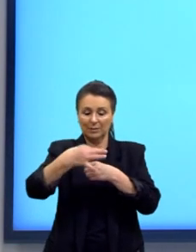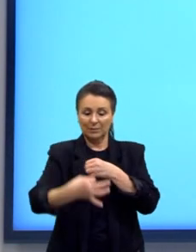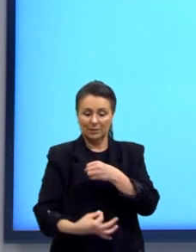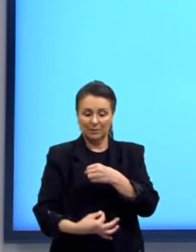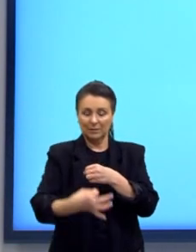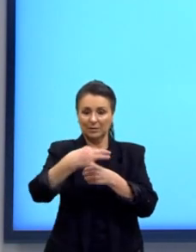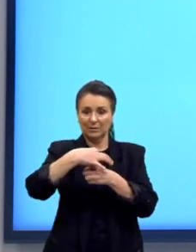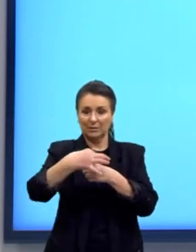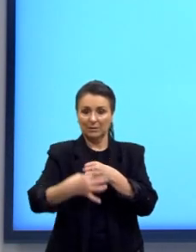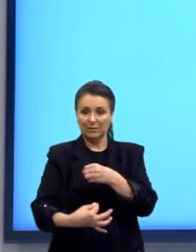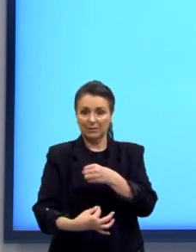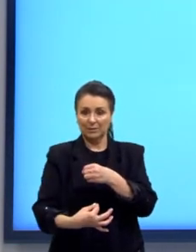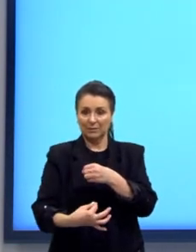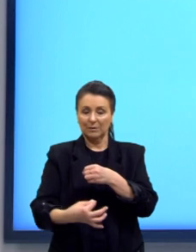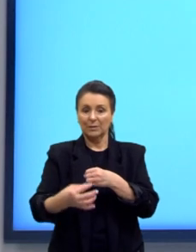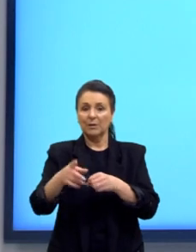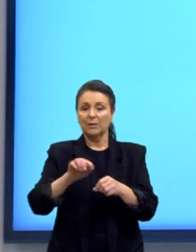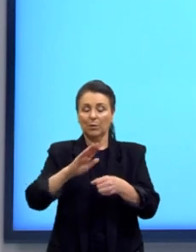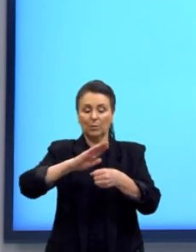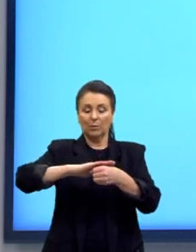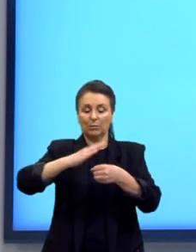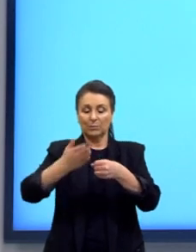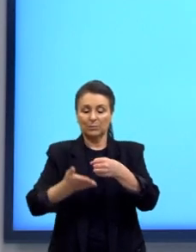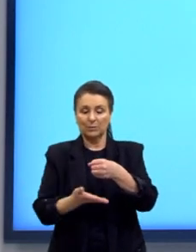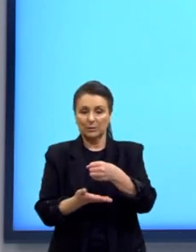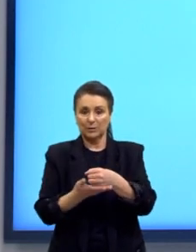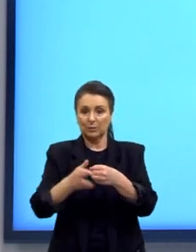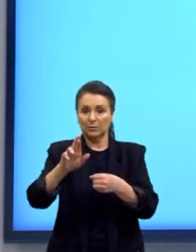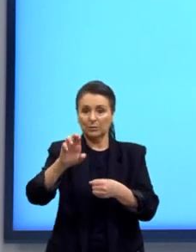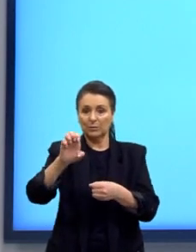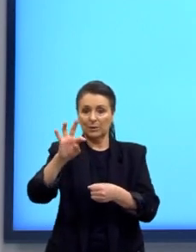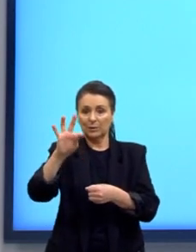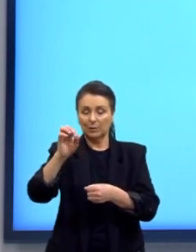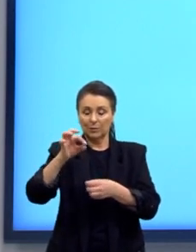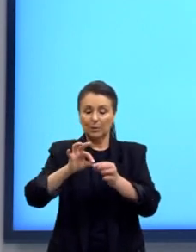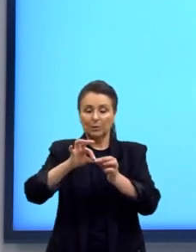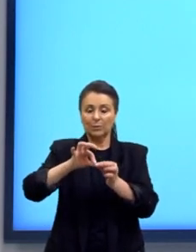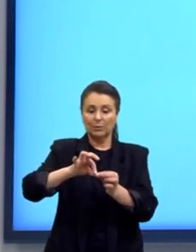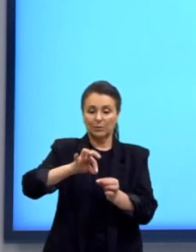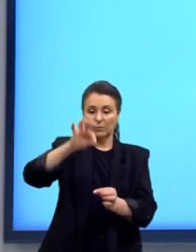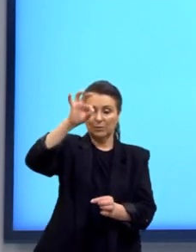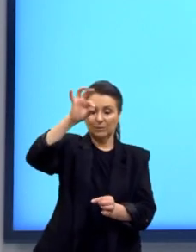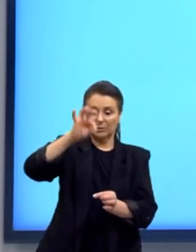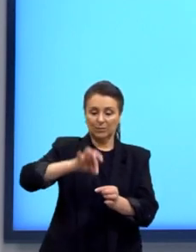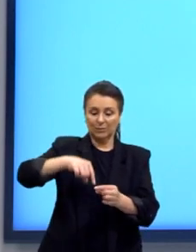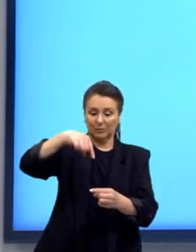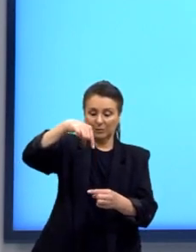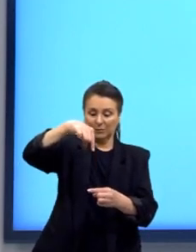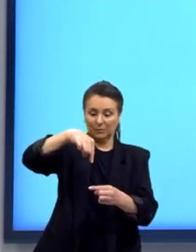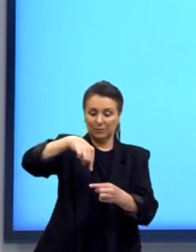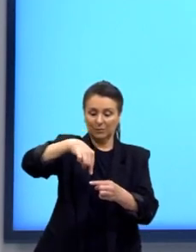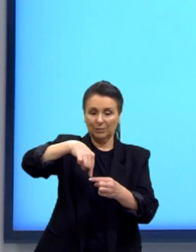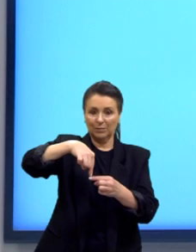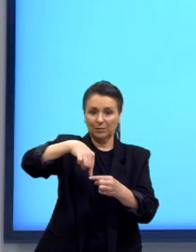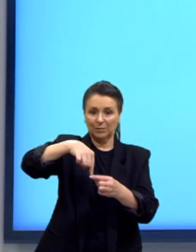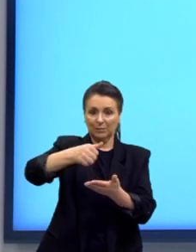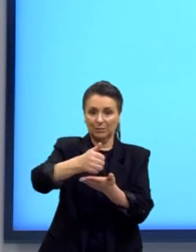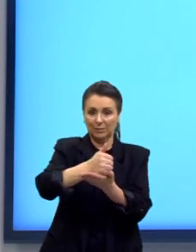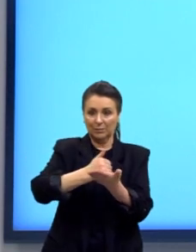e dizemos então que um cilindro é reto quando o eixo do cilindro é perpendicular a sua base